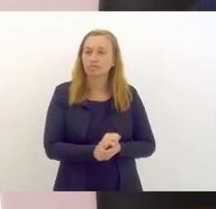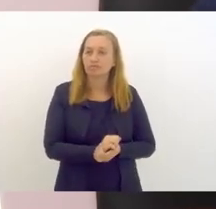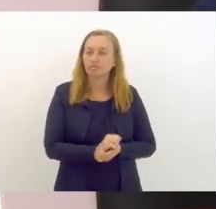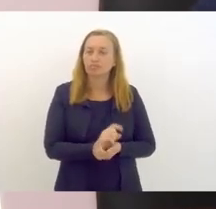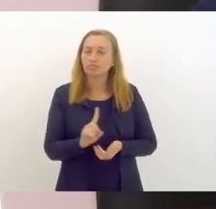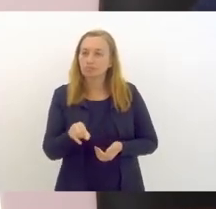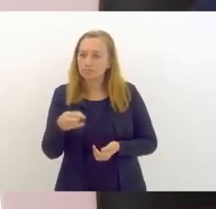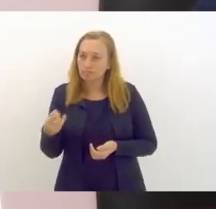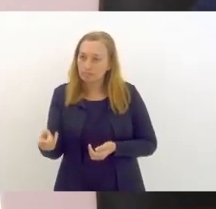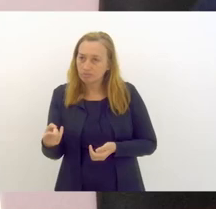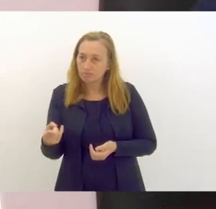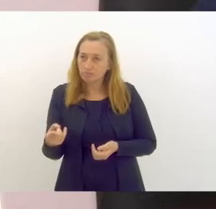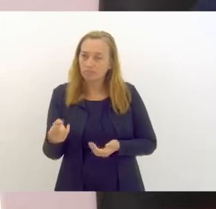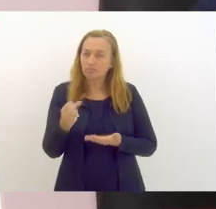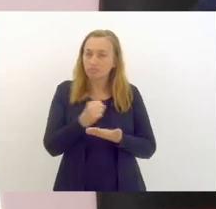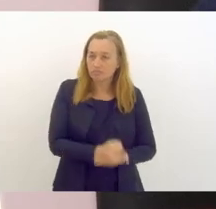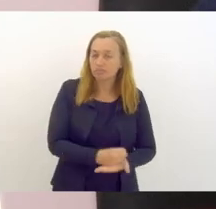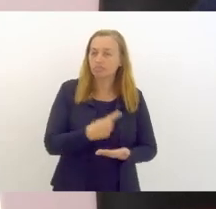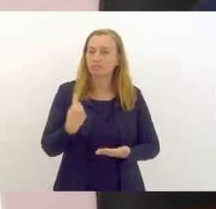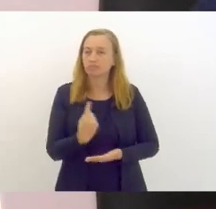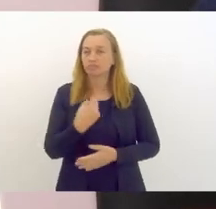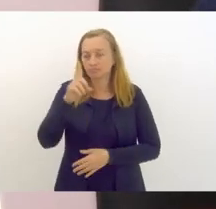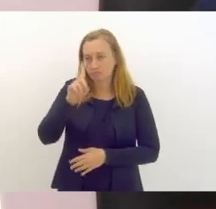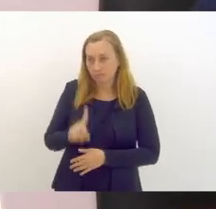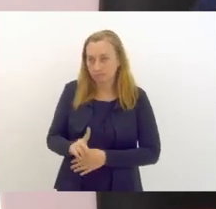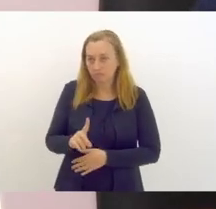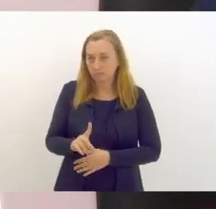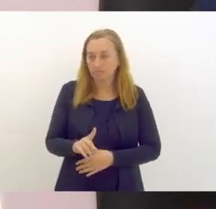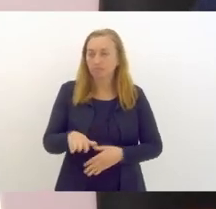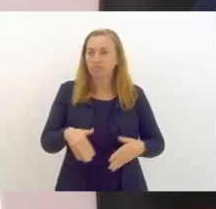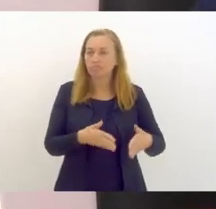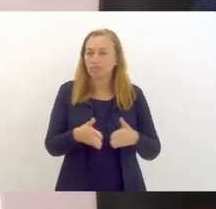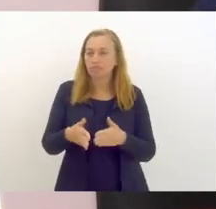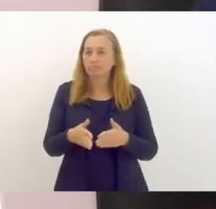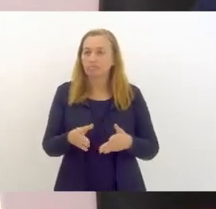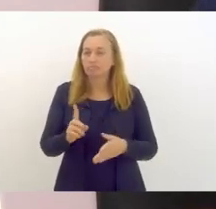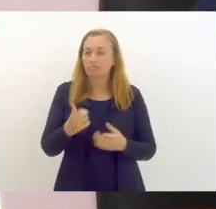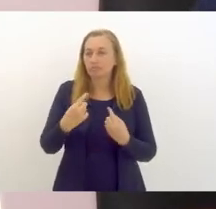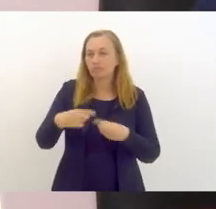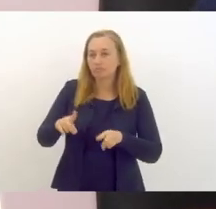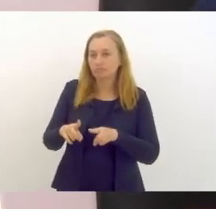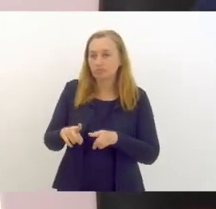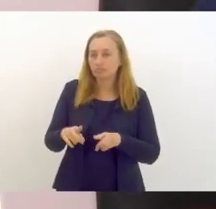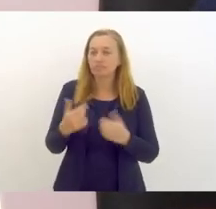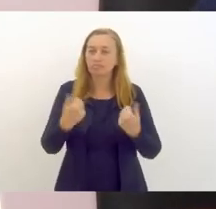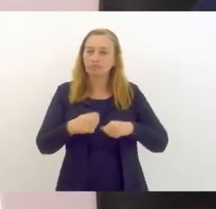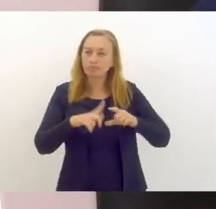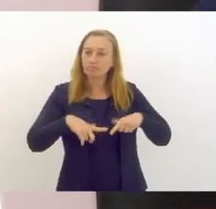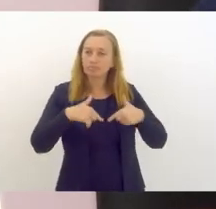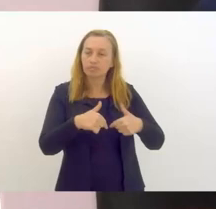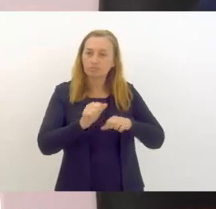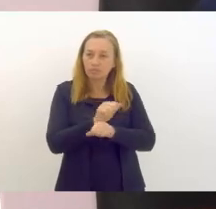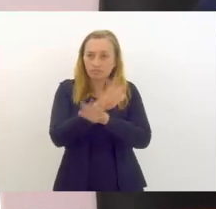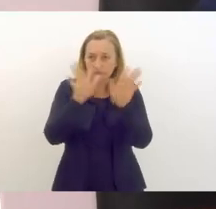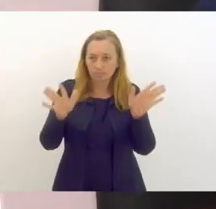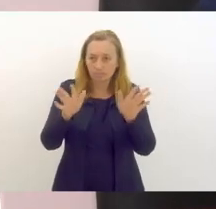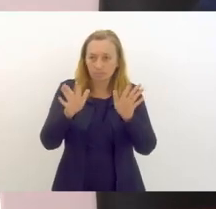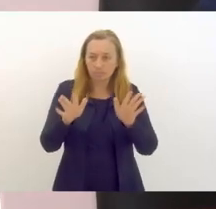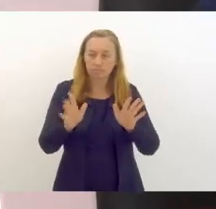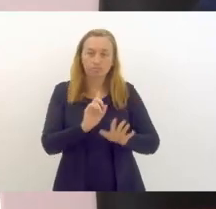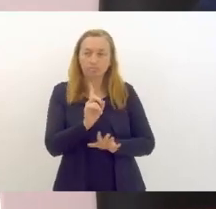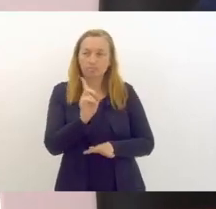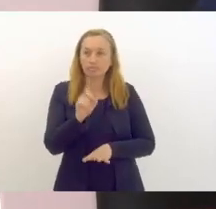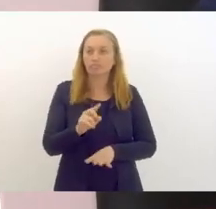de outras sobrecargas para nós, diretores, e o nosso caminho não é de ir contra o que precisa ser feito, de dar transparência ao processo, não é